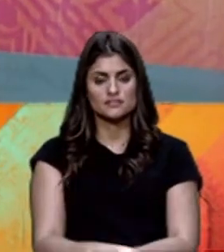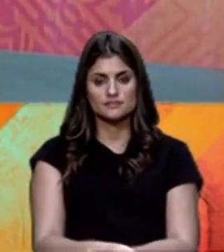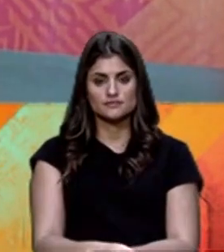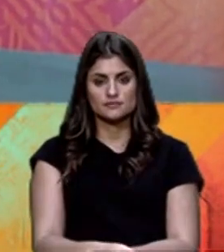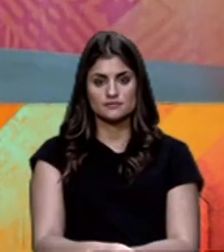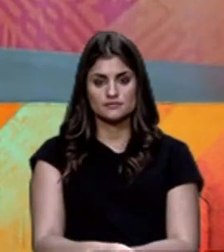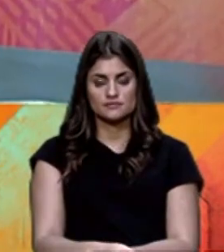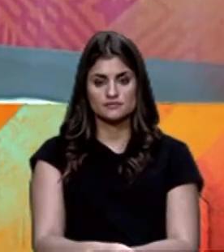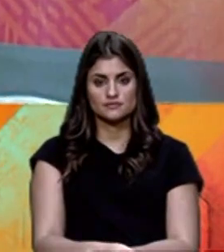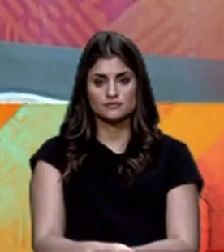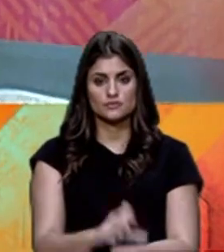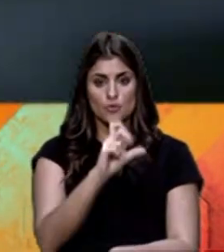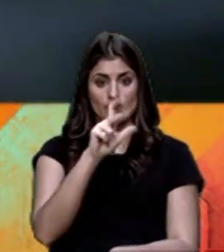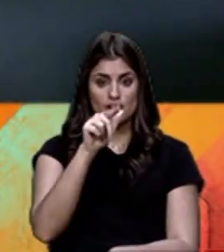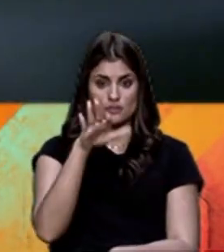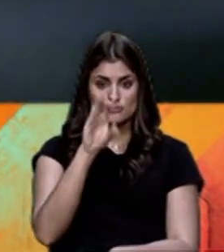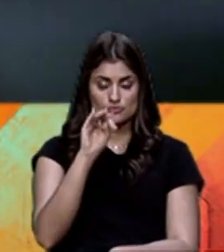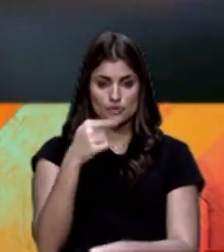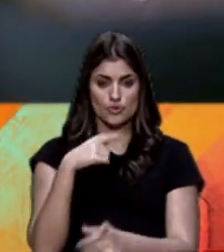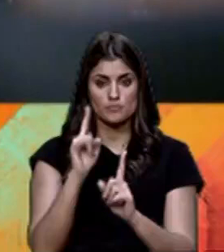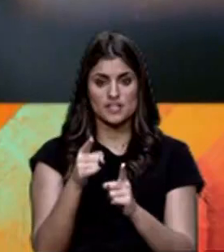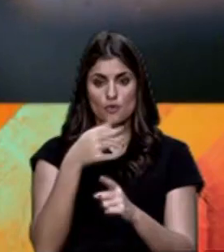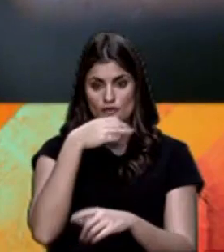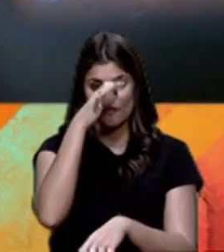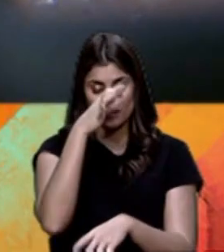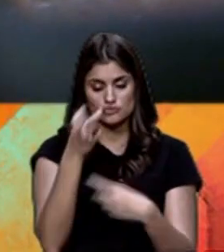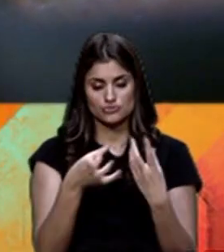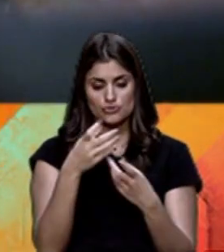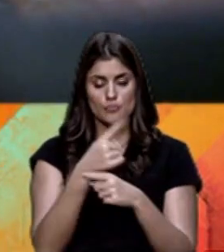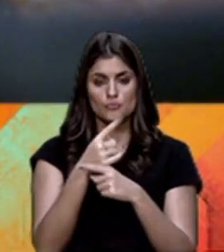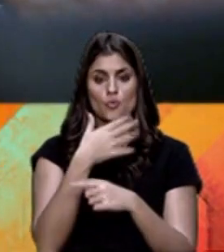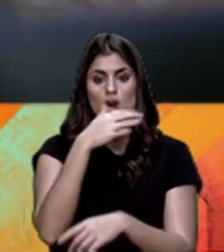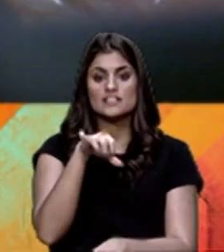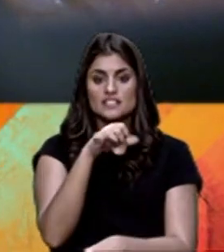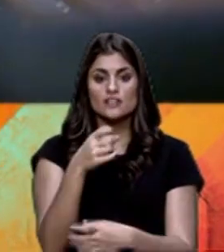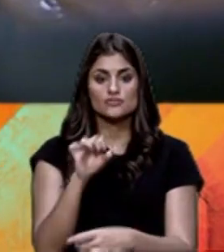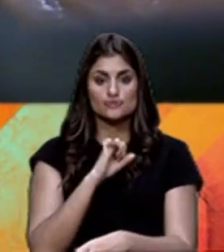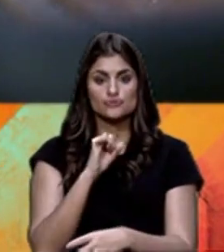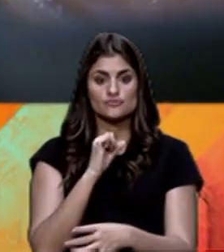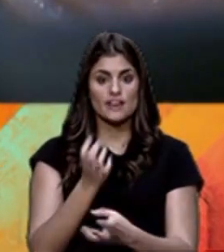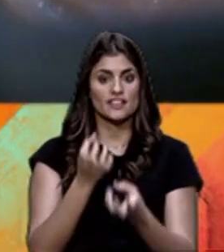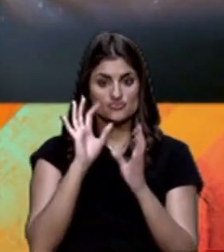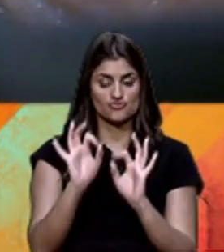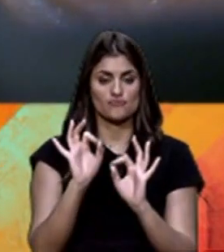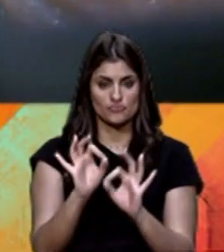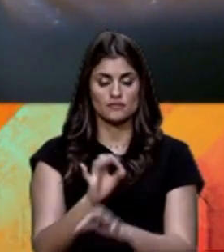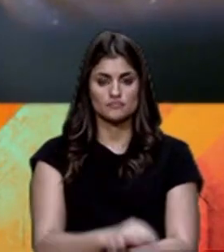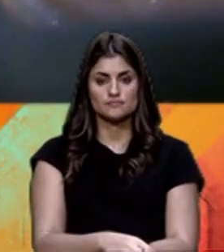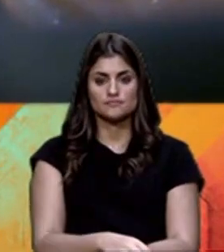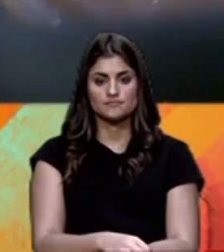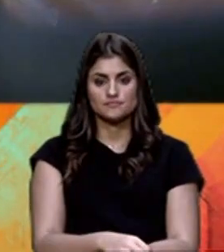Exatamente. Olha, já vou começar a pôr o frango, porque o meu azeite já aqueceu. Olha, já. Sónia, também vou começar.